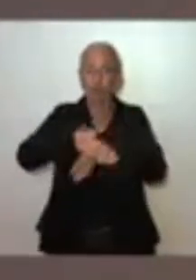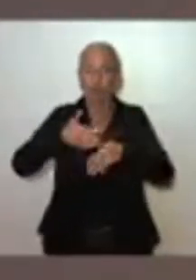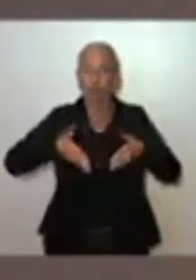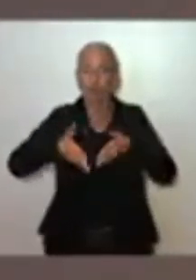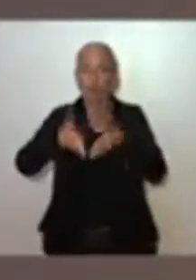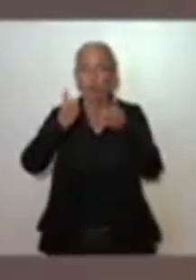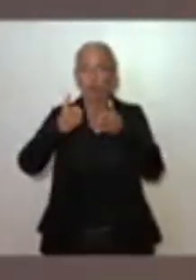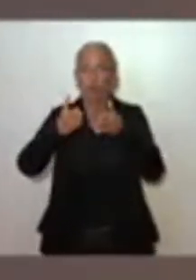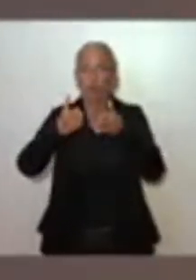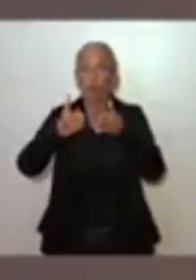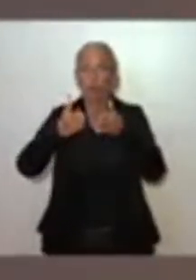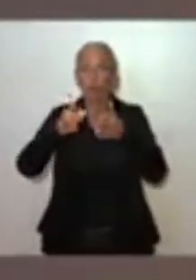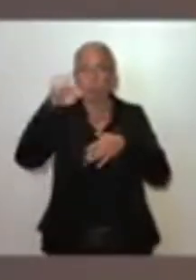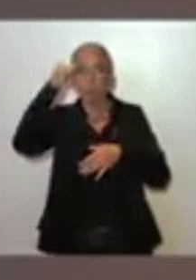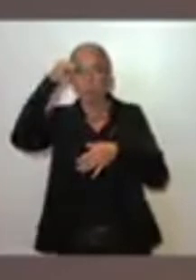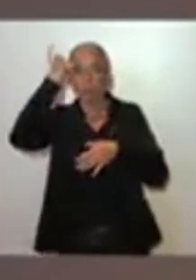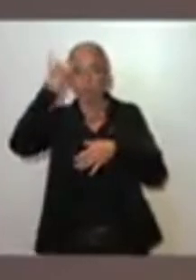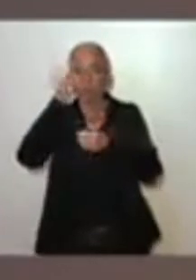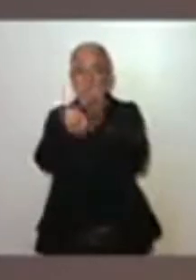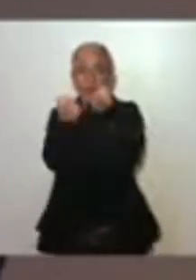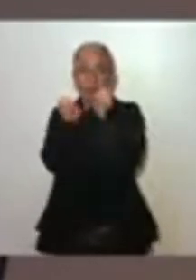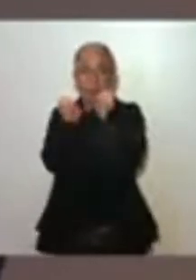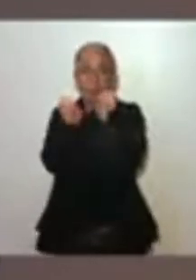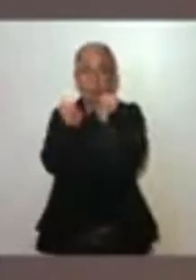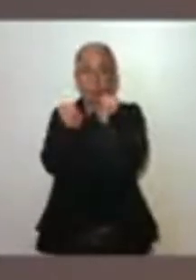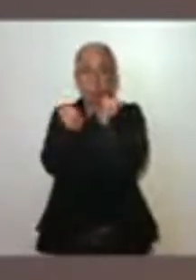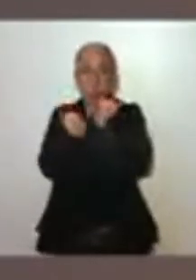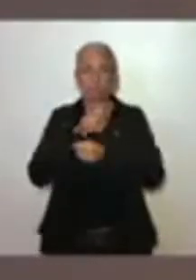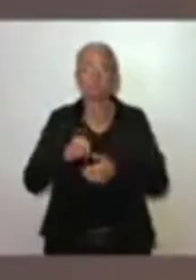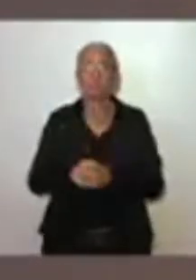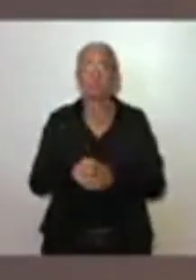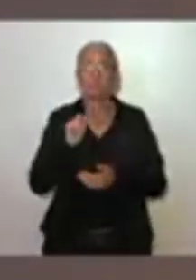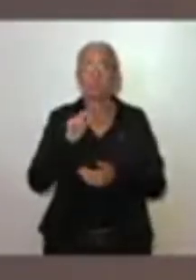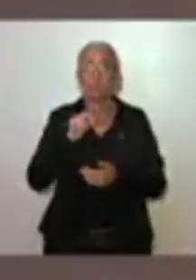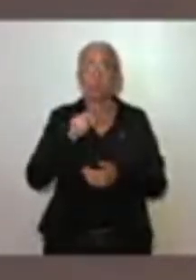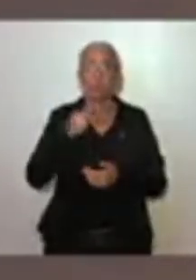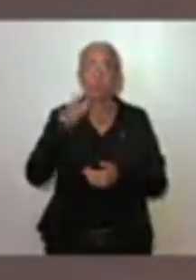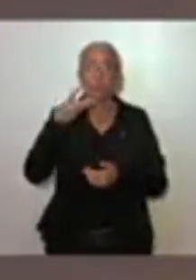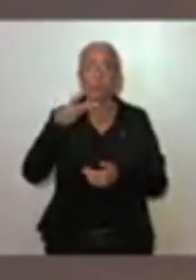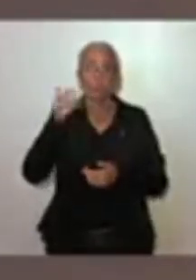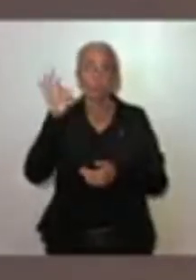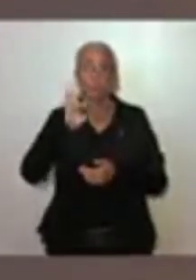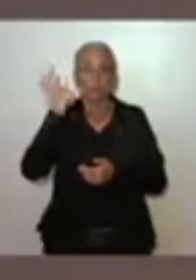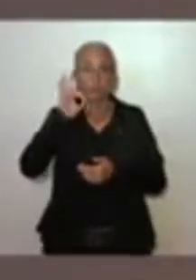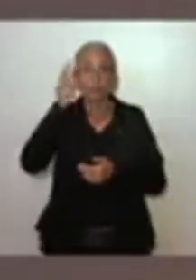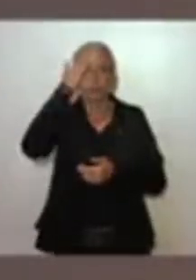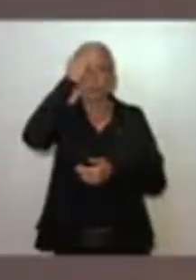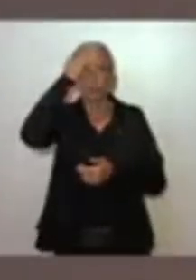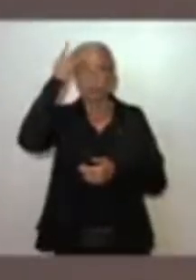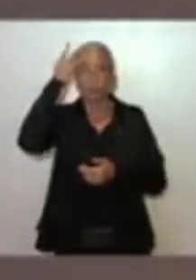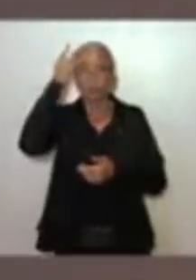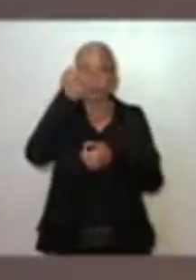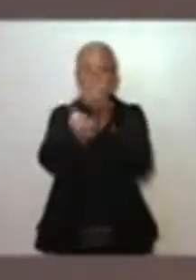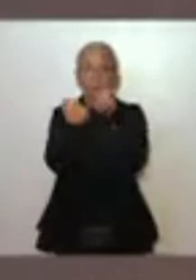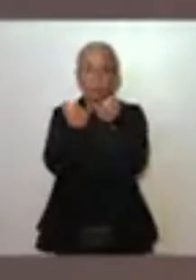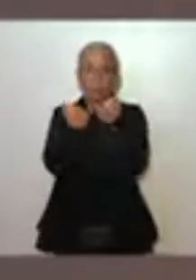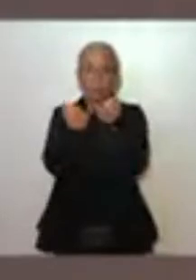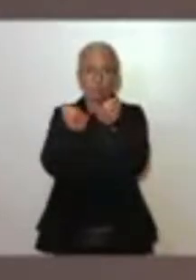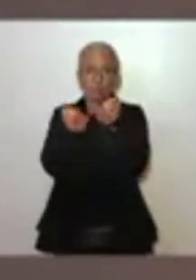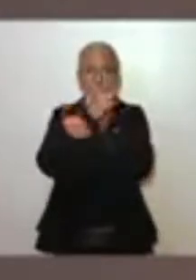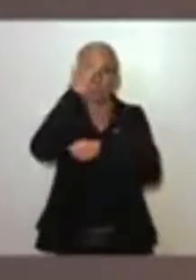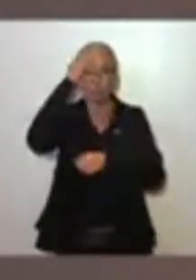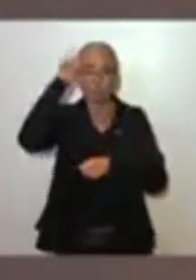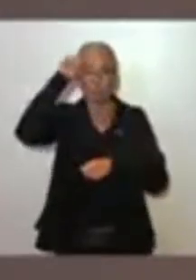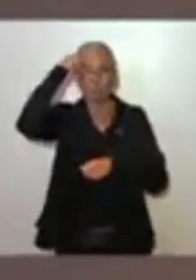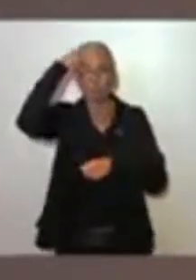não facilitar fugas dos escravos um terço da população a propósito era de escravos